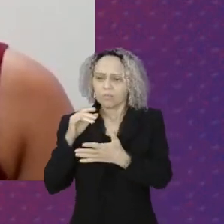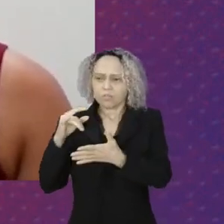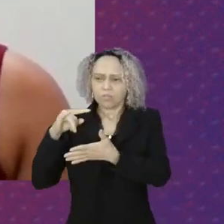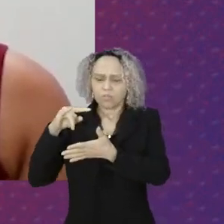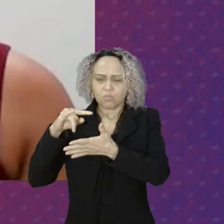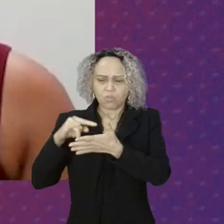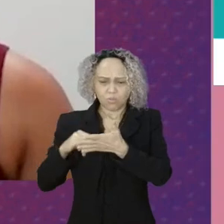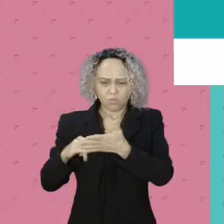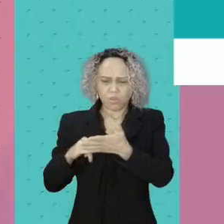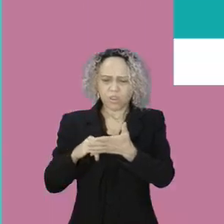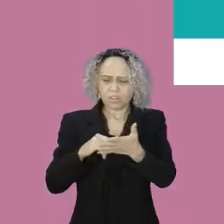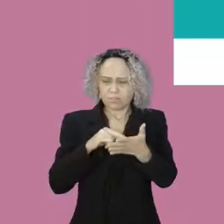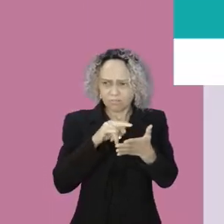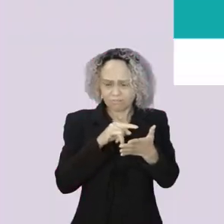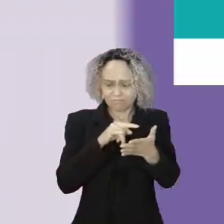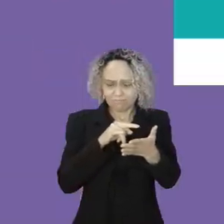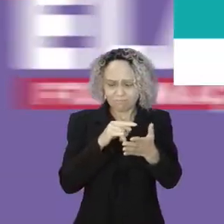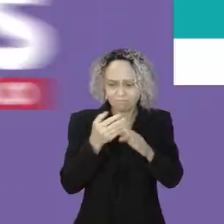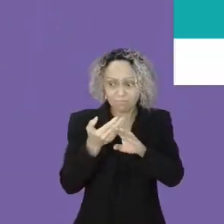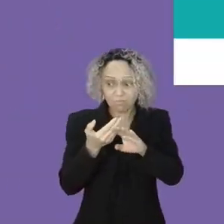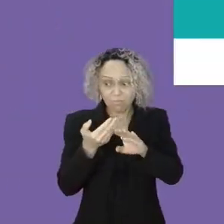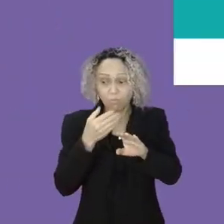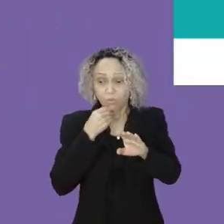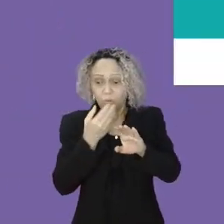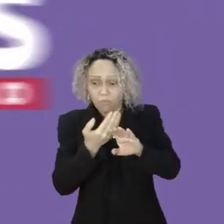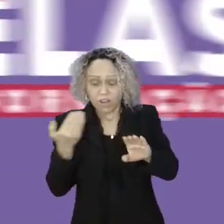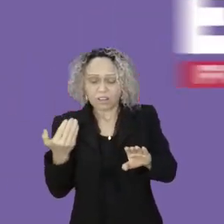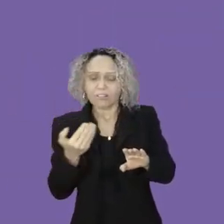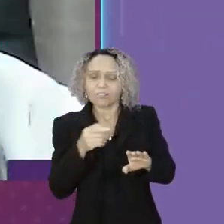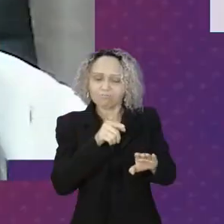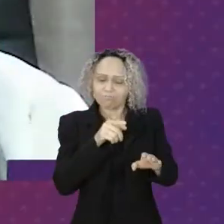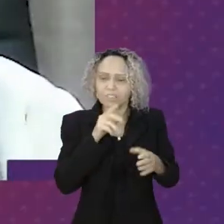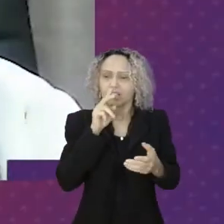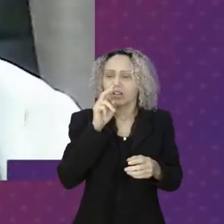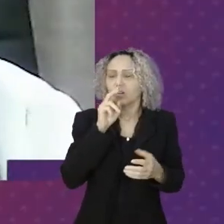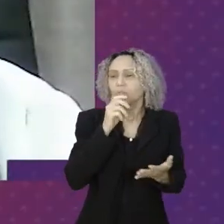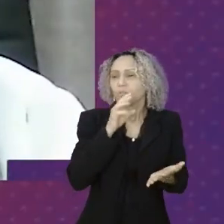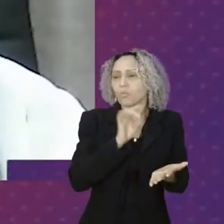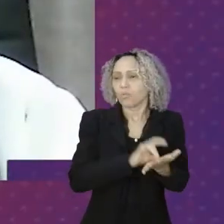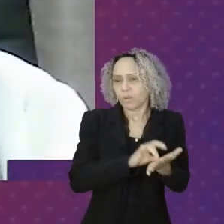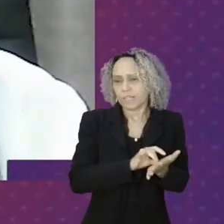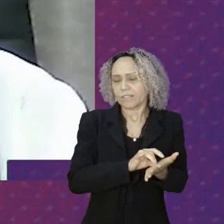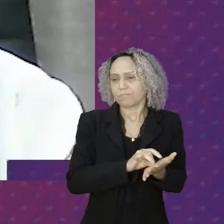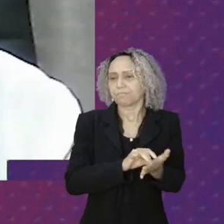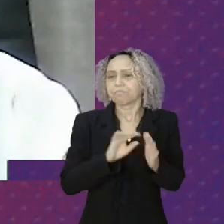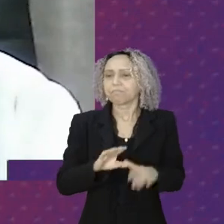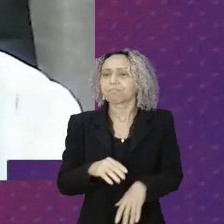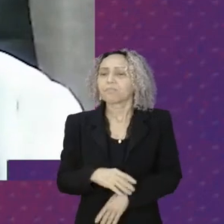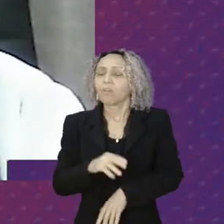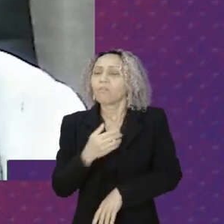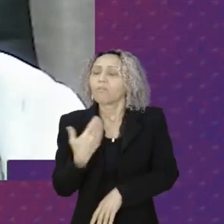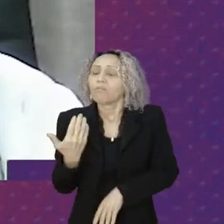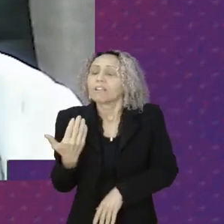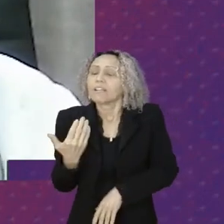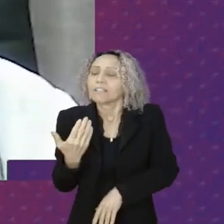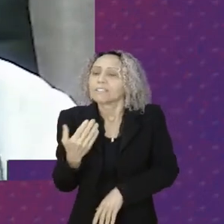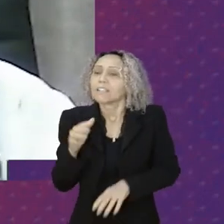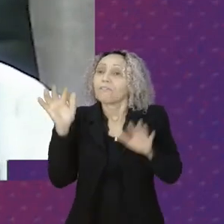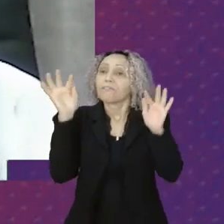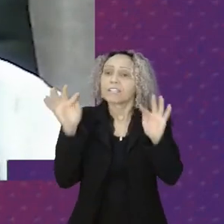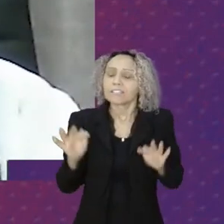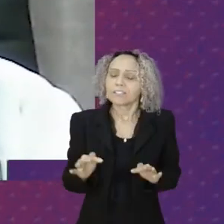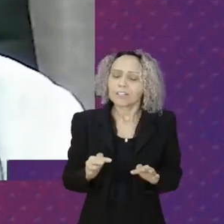sejam cumpridas. Eu queria dizer da felicidade que eu tenho de poder estar participando de um programa